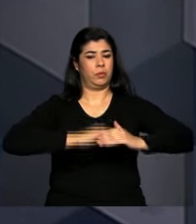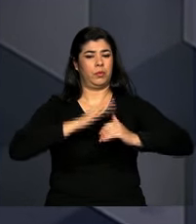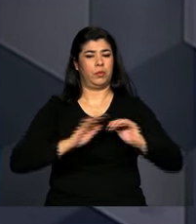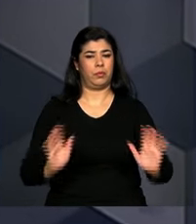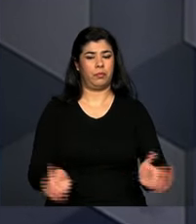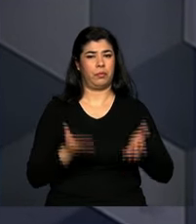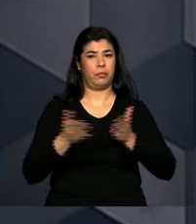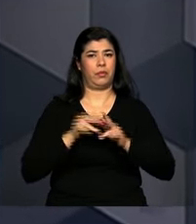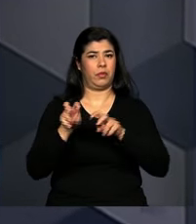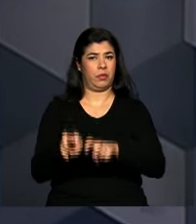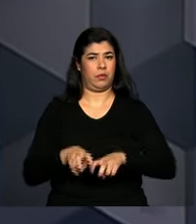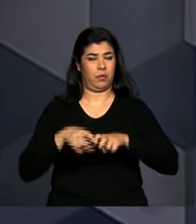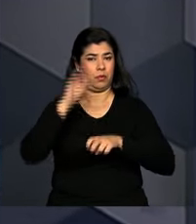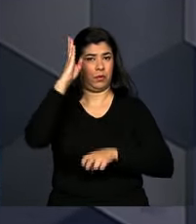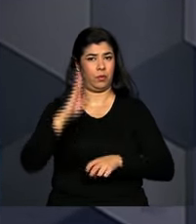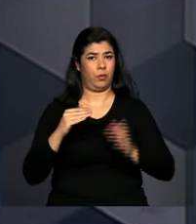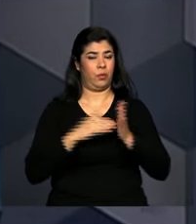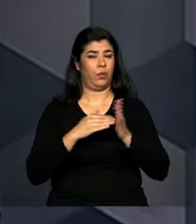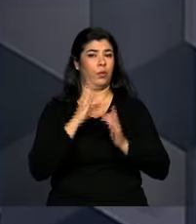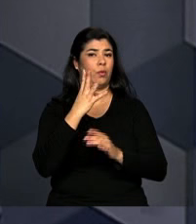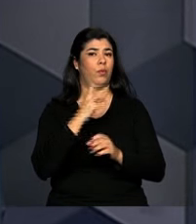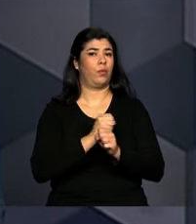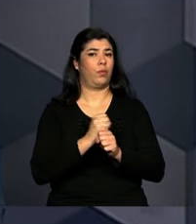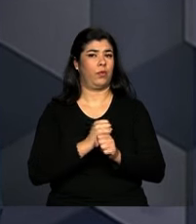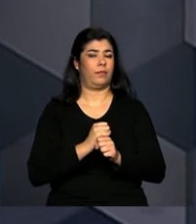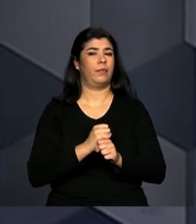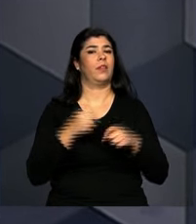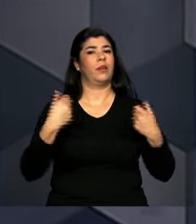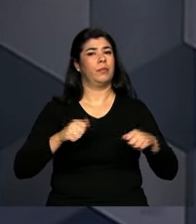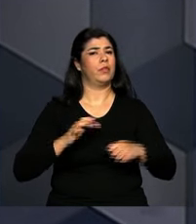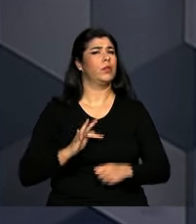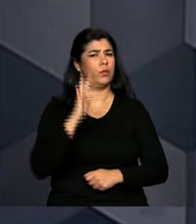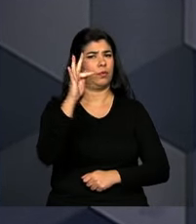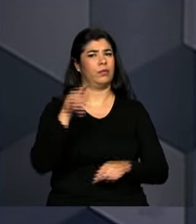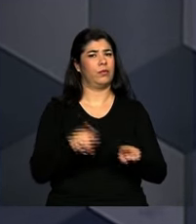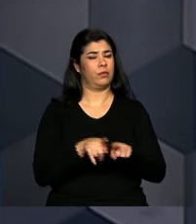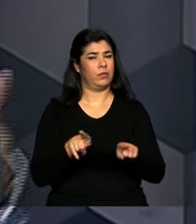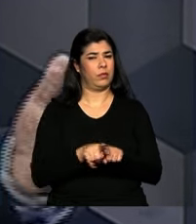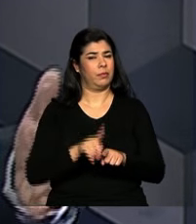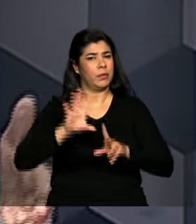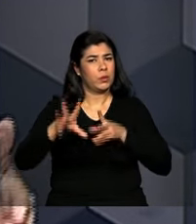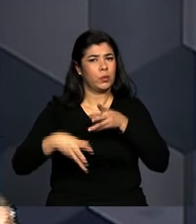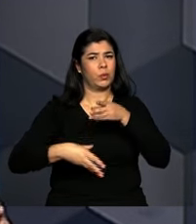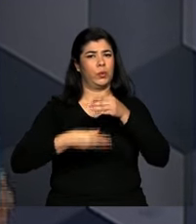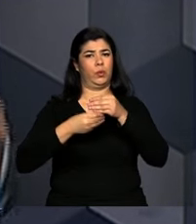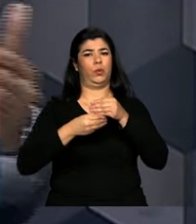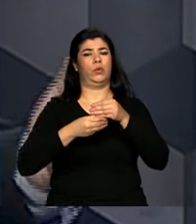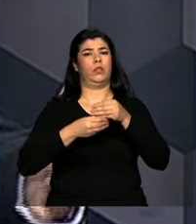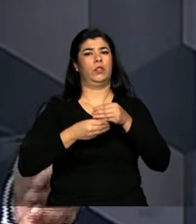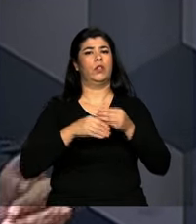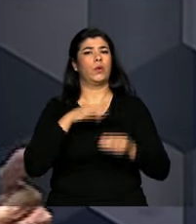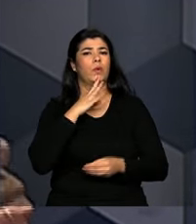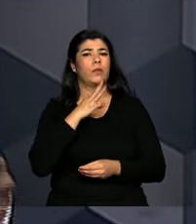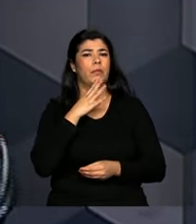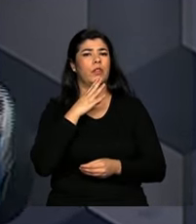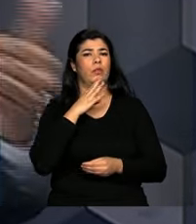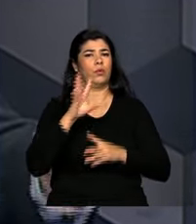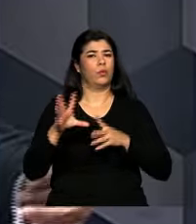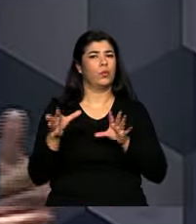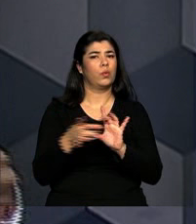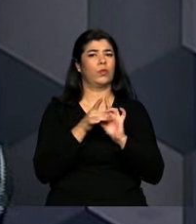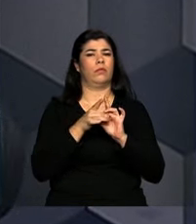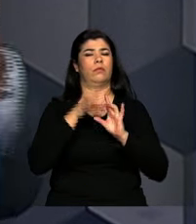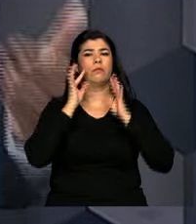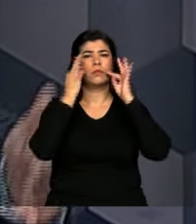da agricultura brasileira dos últimos 40 anos. Vamos precisar daqui para o futuro incorporar mais conhecimento, mais tecnologia,